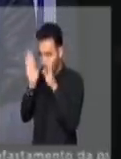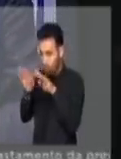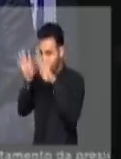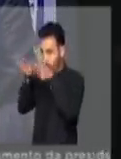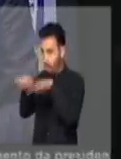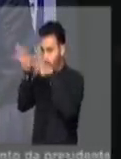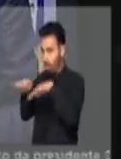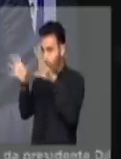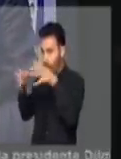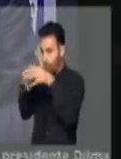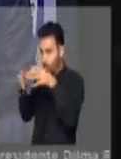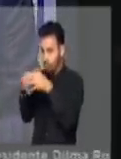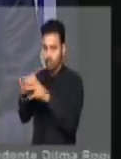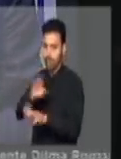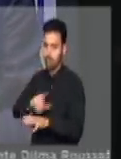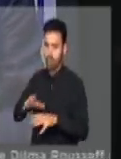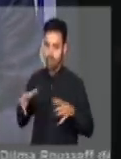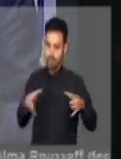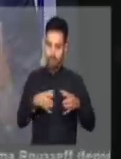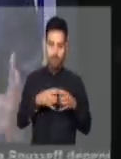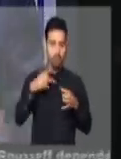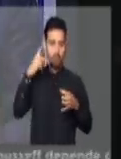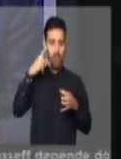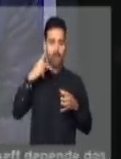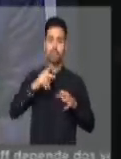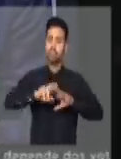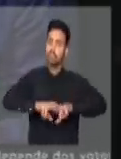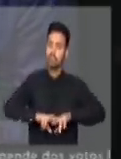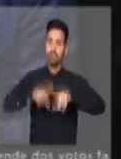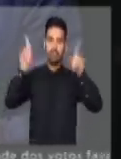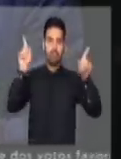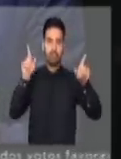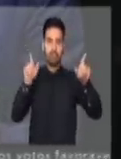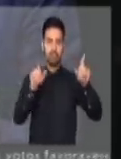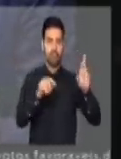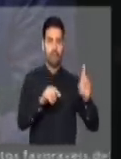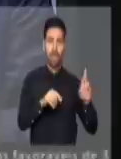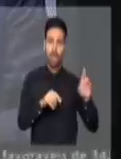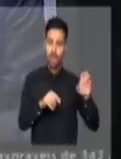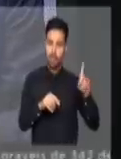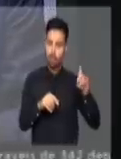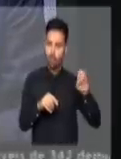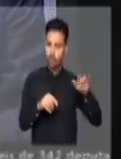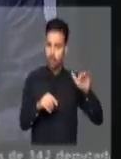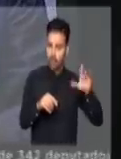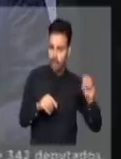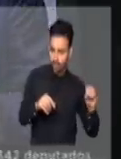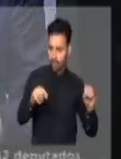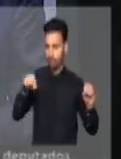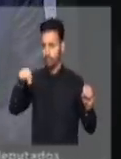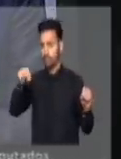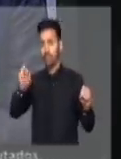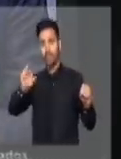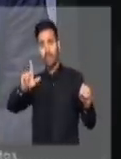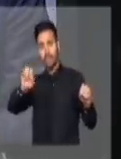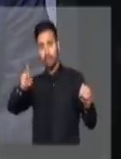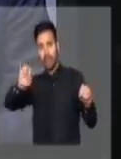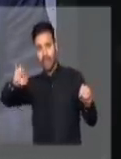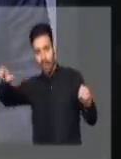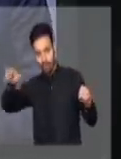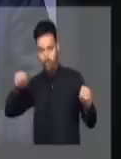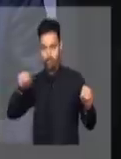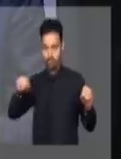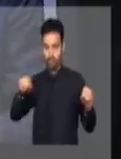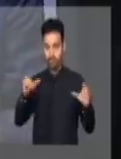grupos coletivistas. Para nós, republicanos e liberais, o comando de um partido político não pode estar